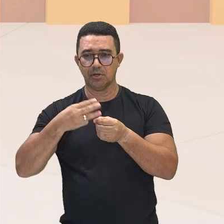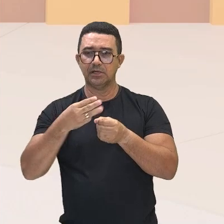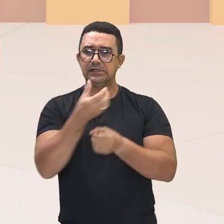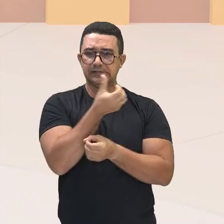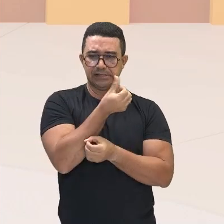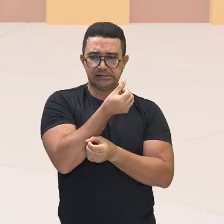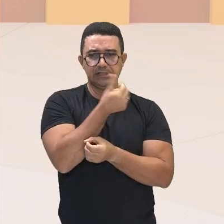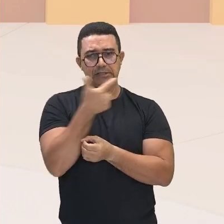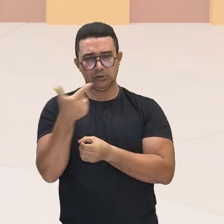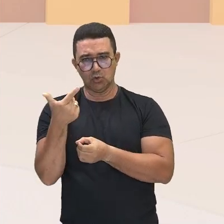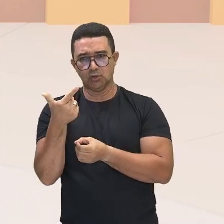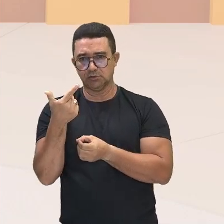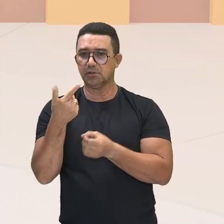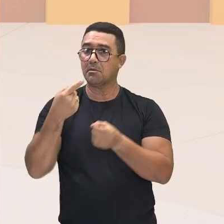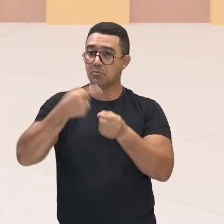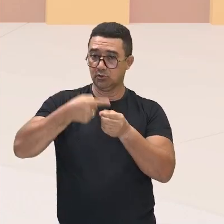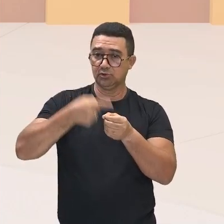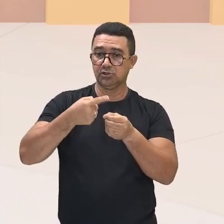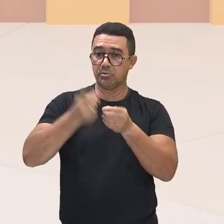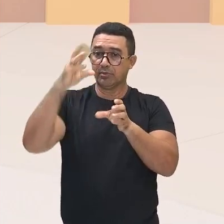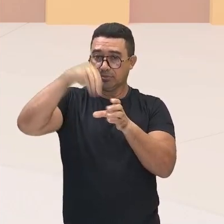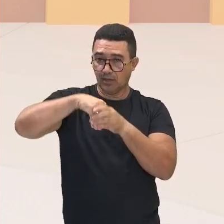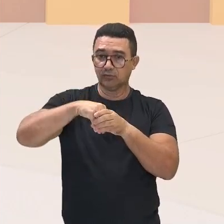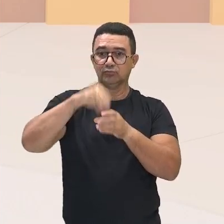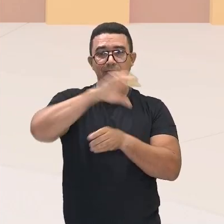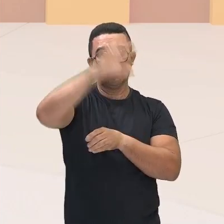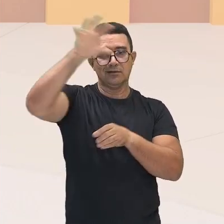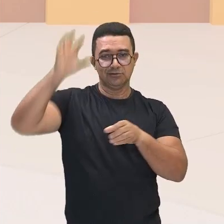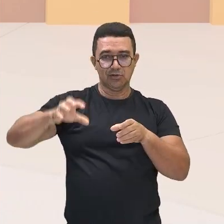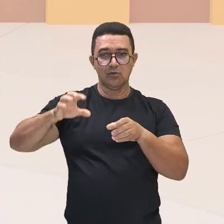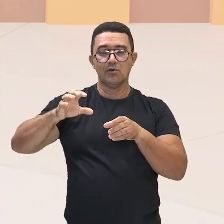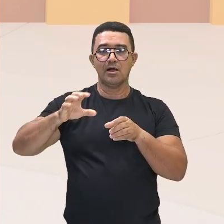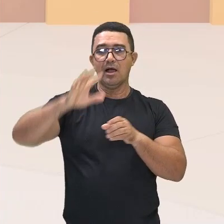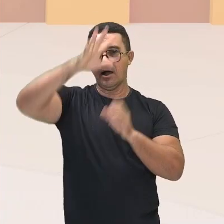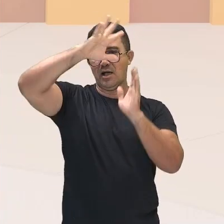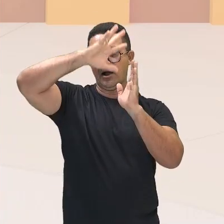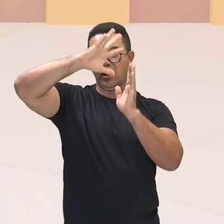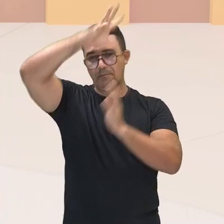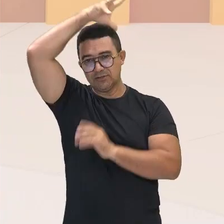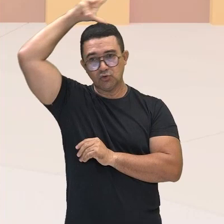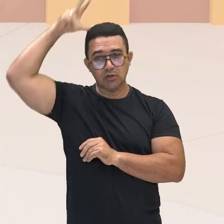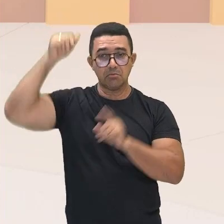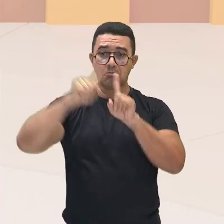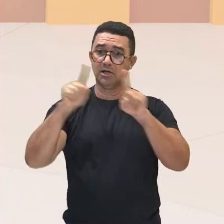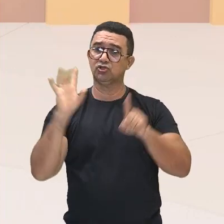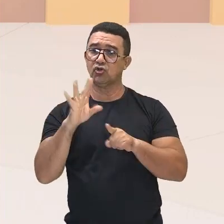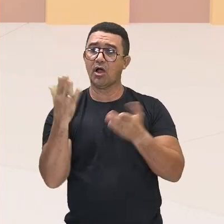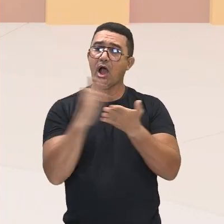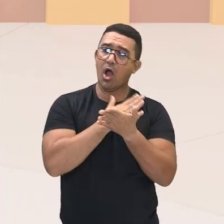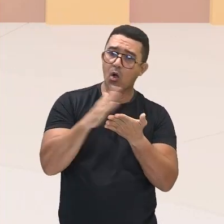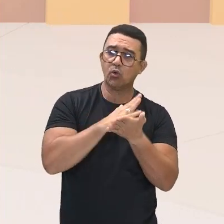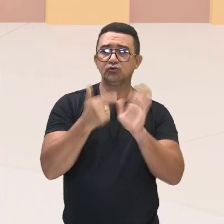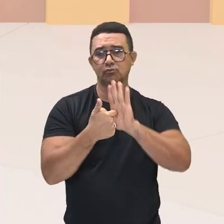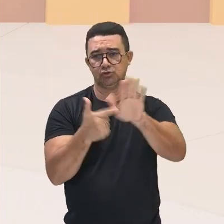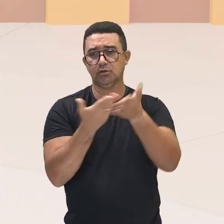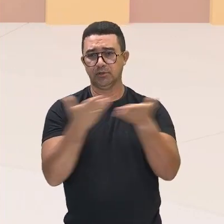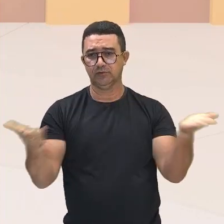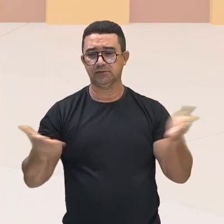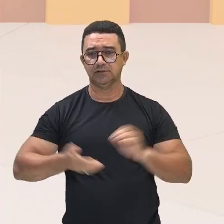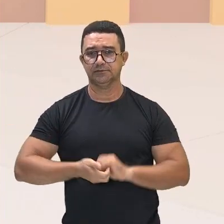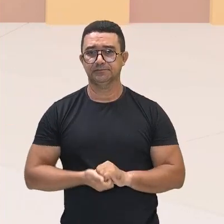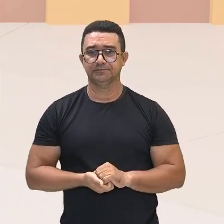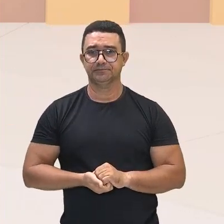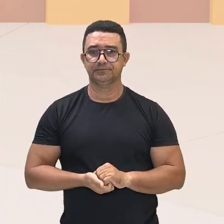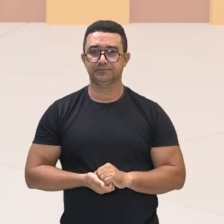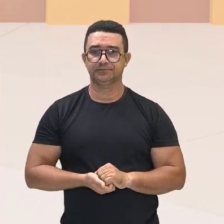municípios dentro do território do estado da Amazônia, mas apenas alguns é que vão ser identificados aqui para vocês. Mas para a